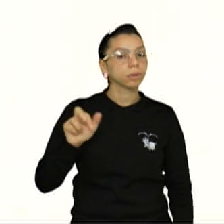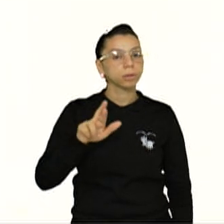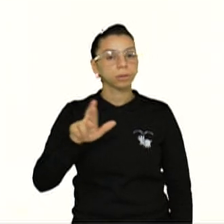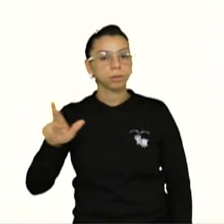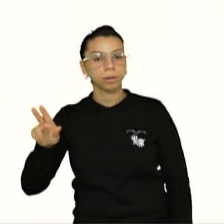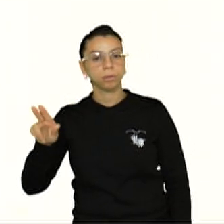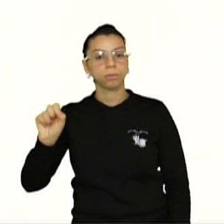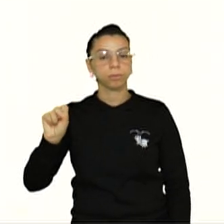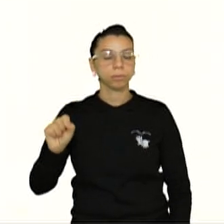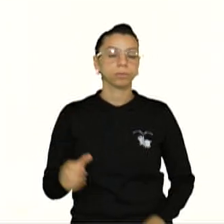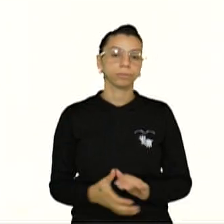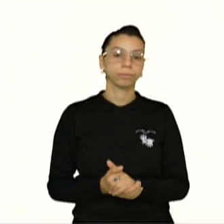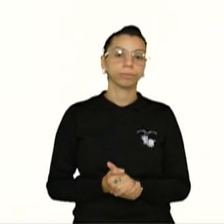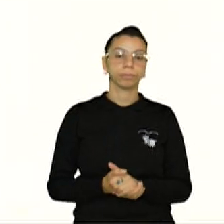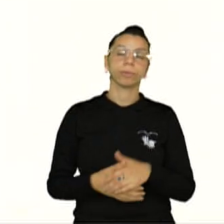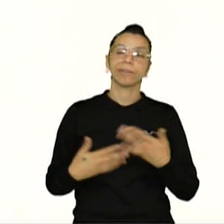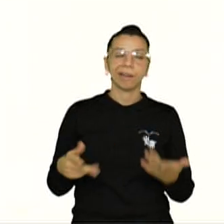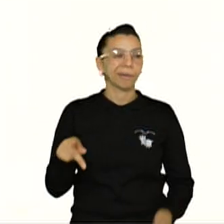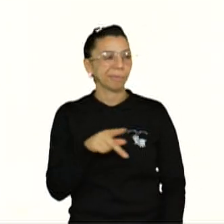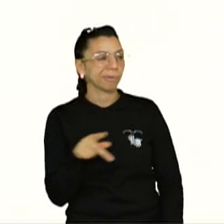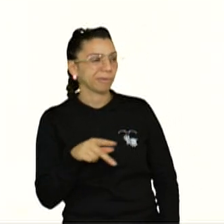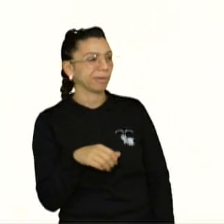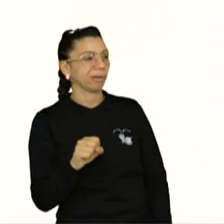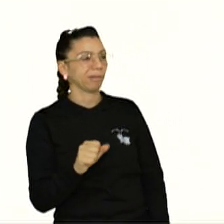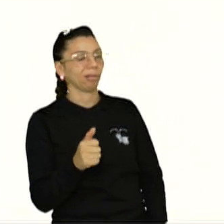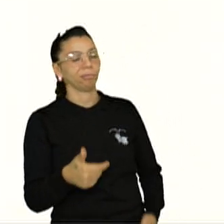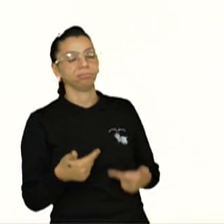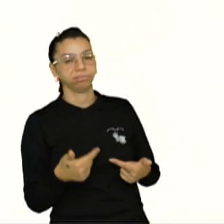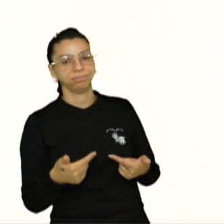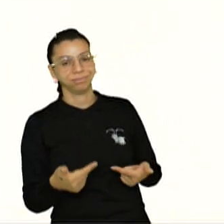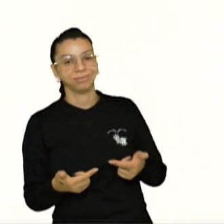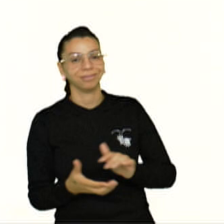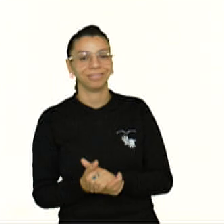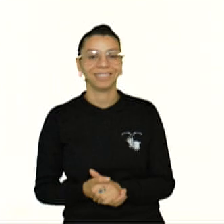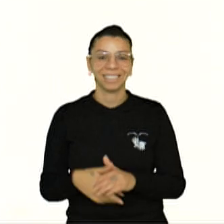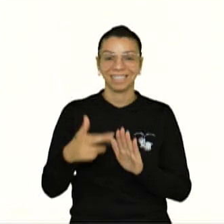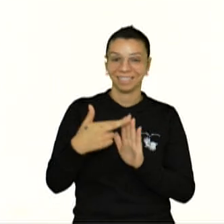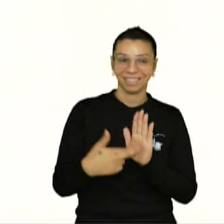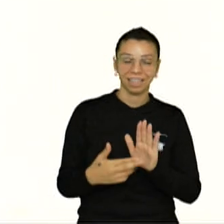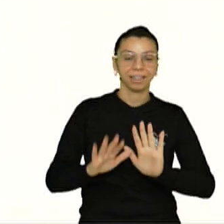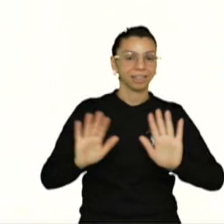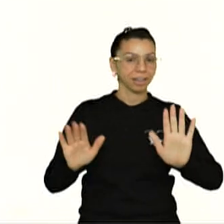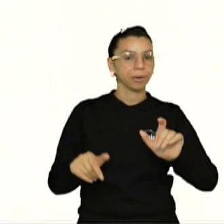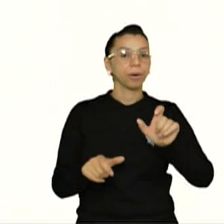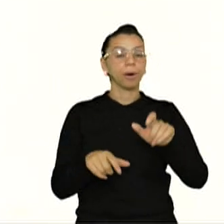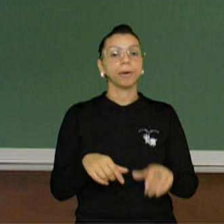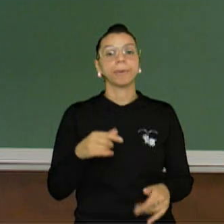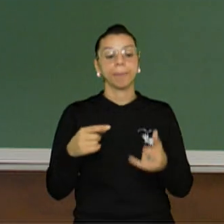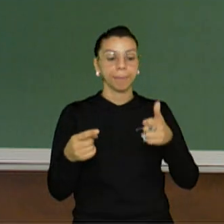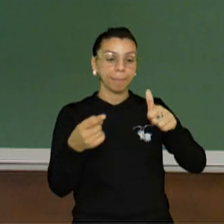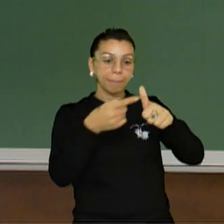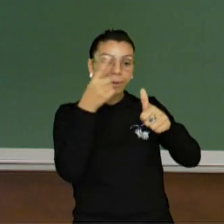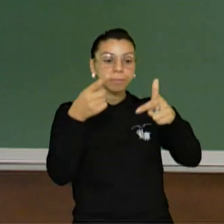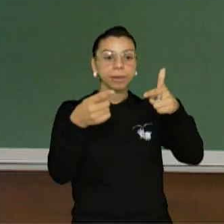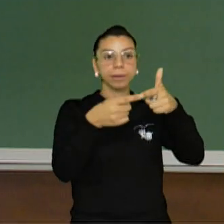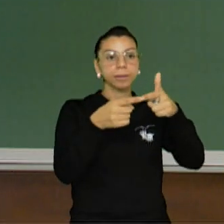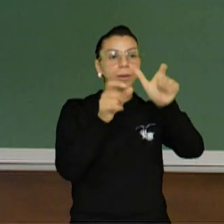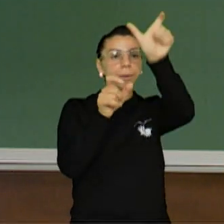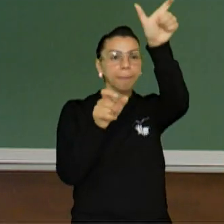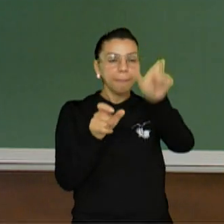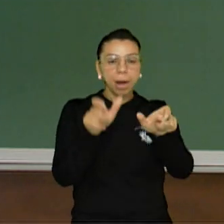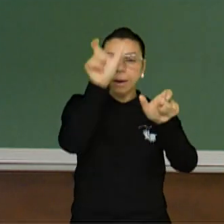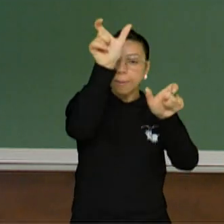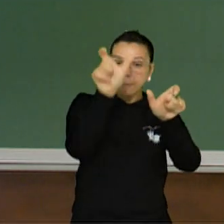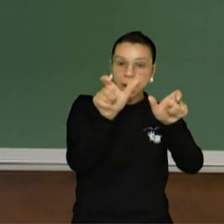Os Sarros aí, né? Ai, professora, que Sarros essa regra, né? Ele pega as duas colunas, repete aqui,